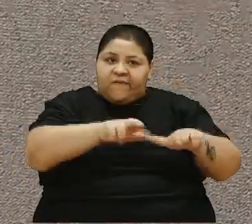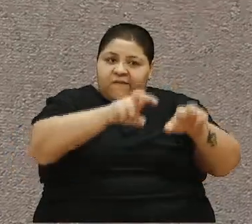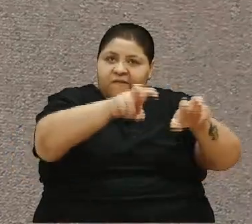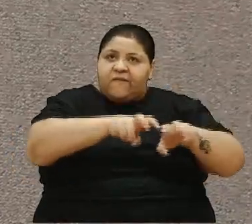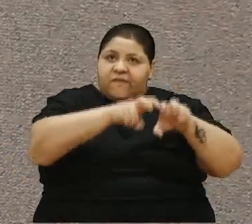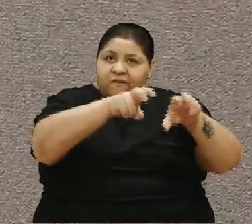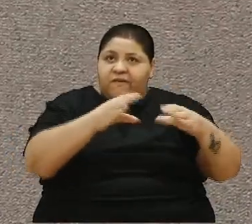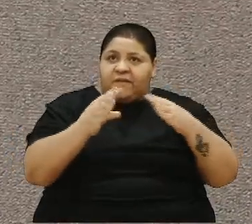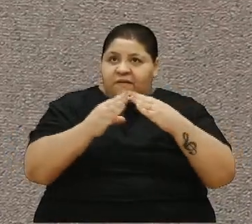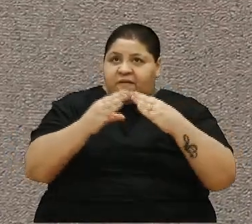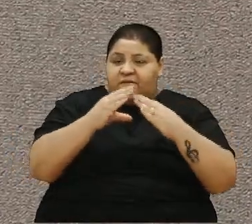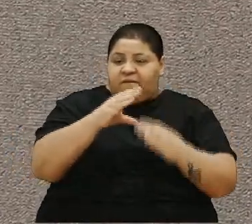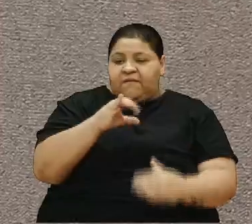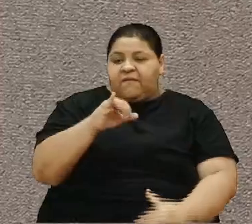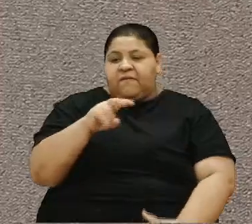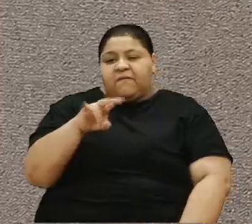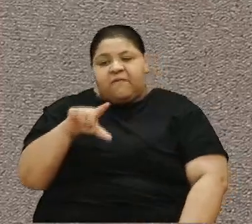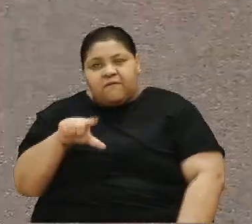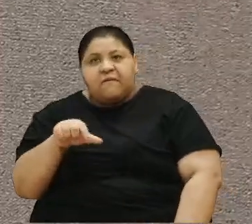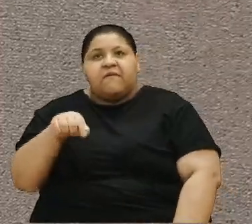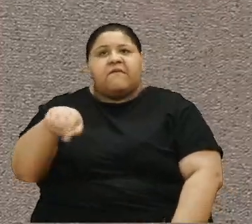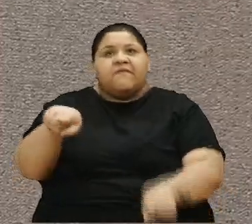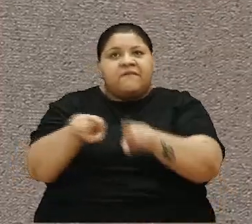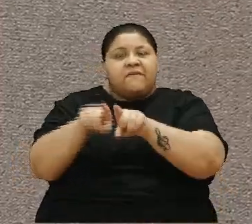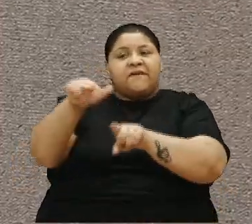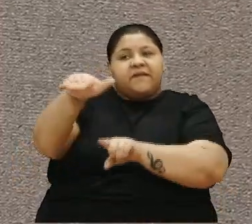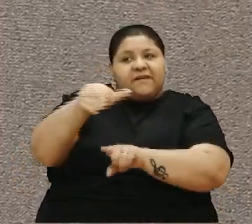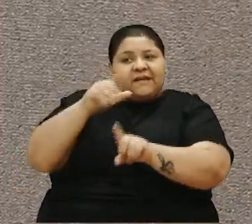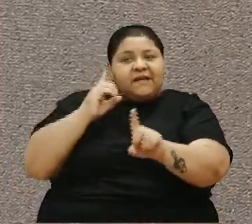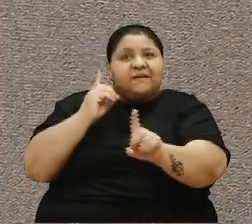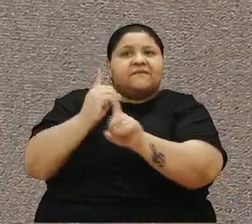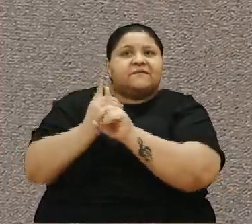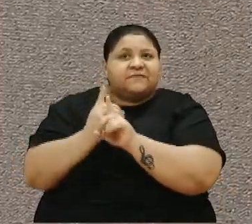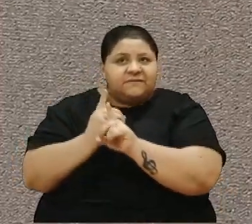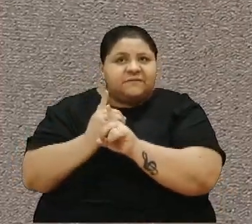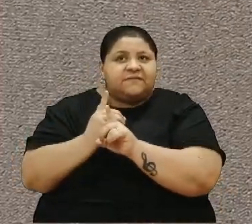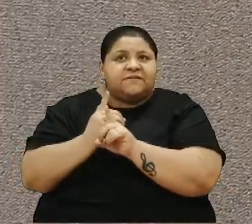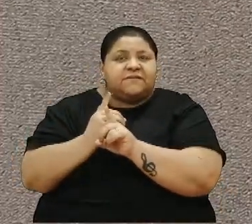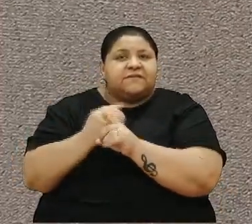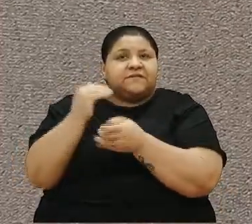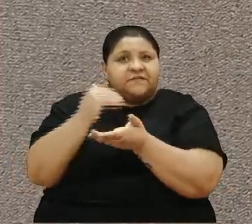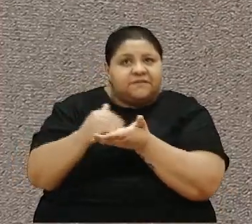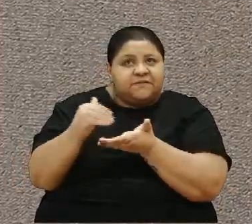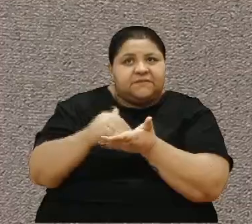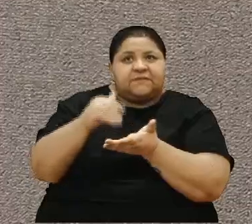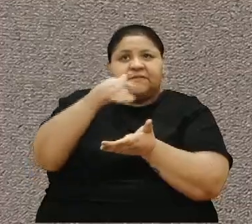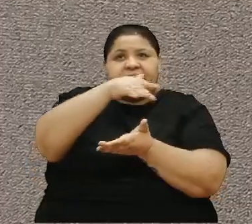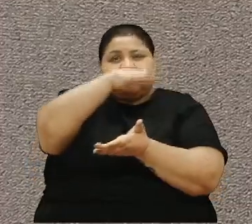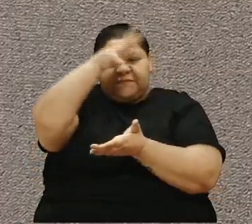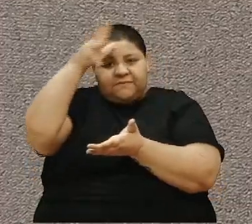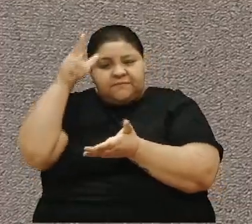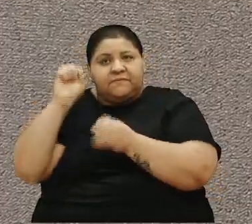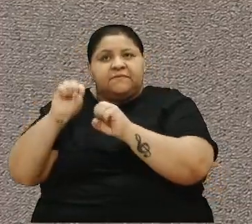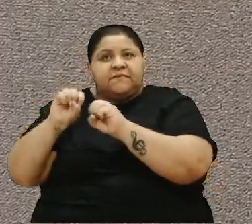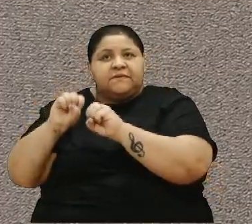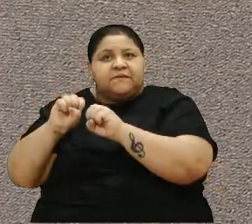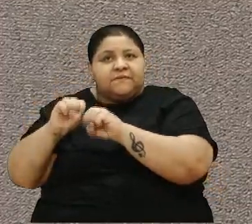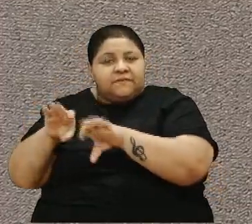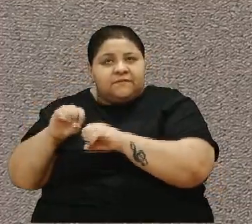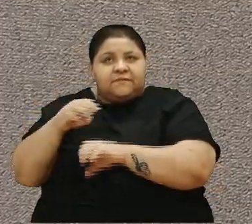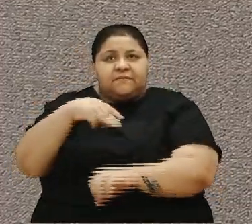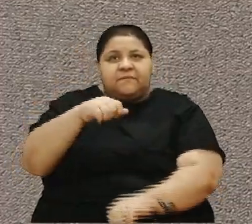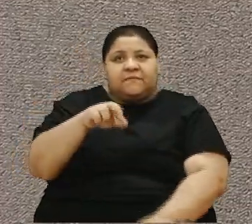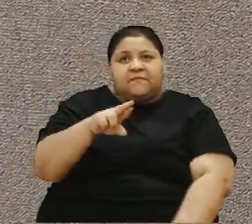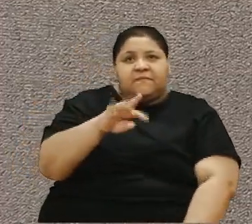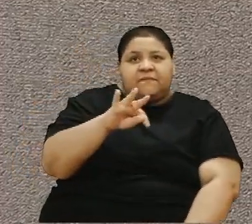Casa Civil. Convidamos para esse encontro também, convidei a secretária municipal de educação, a Marta Fattori, estava